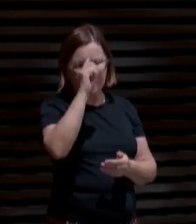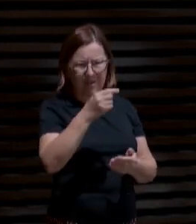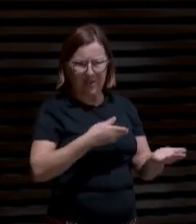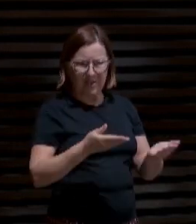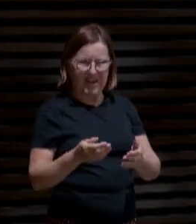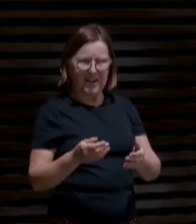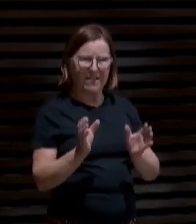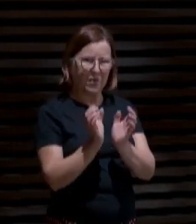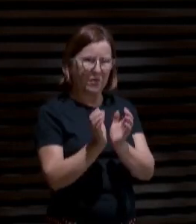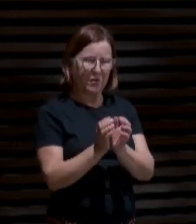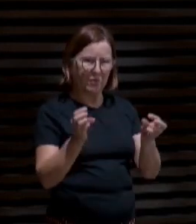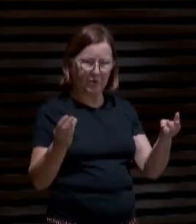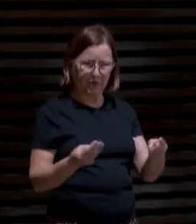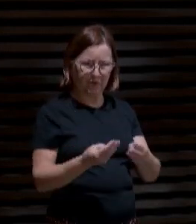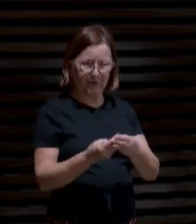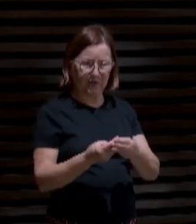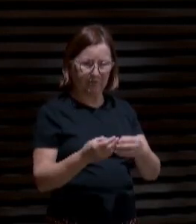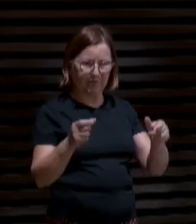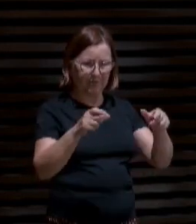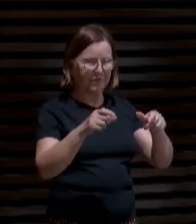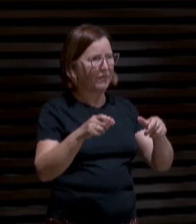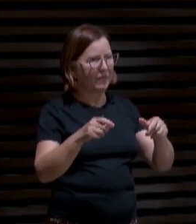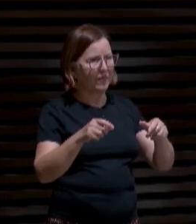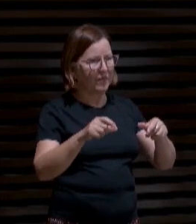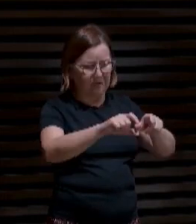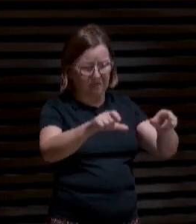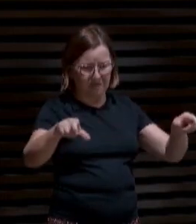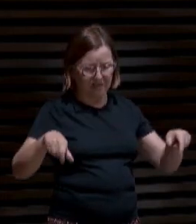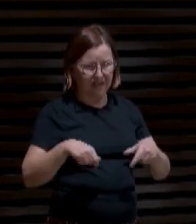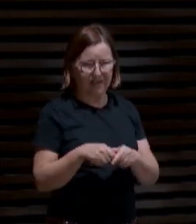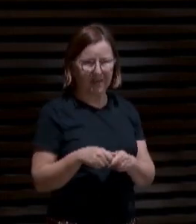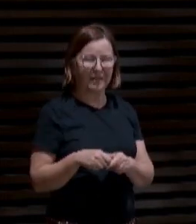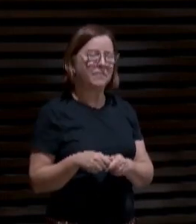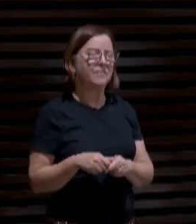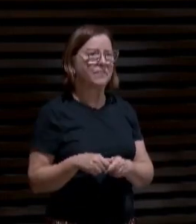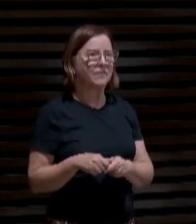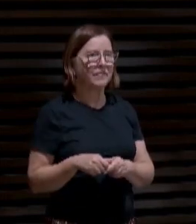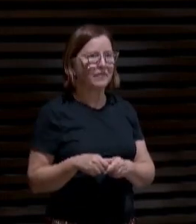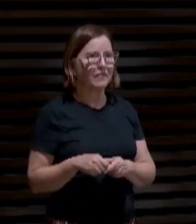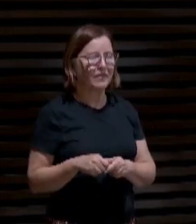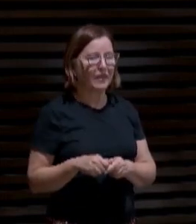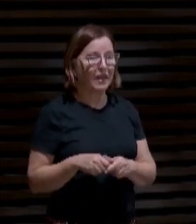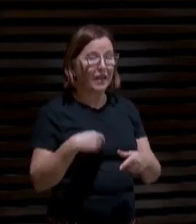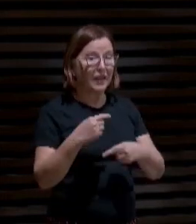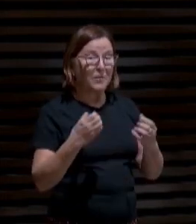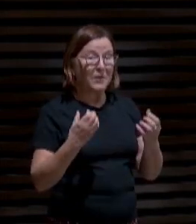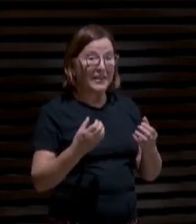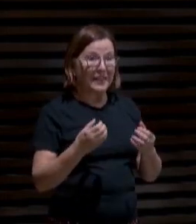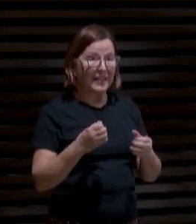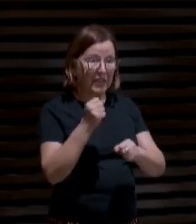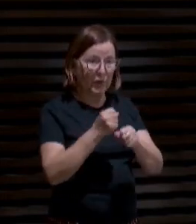que retroagir. Depois ele quis construir um aqueduto do tanque de Salomão